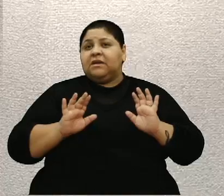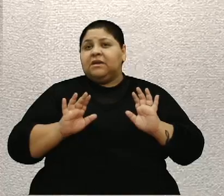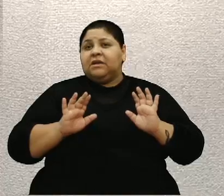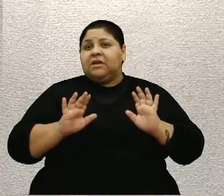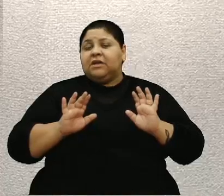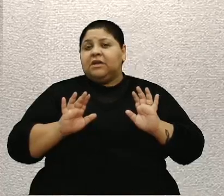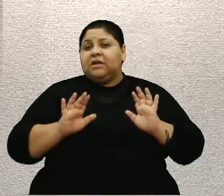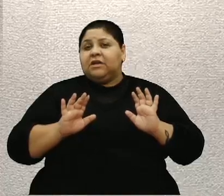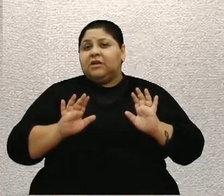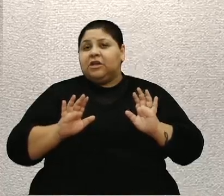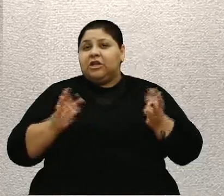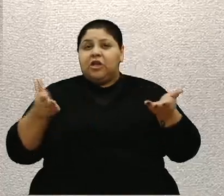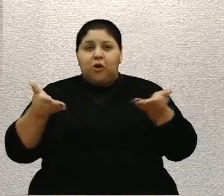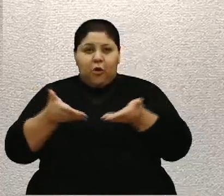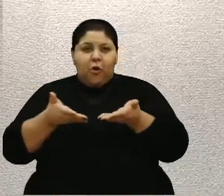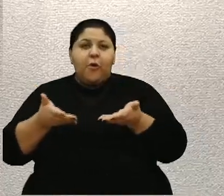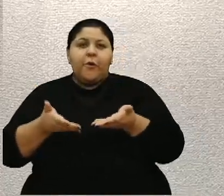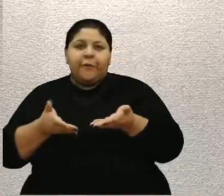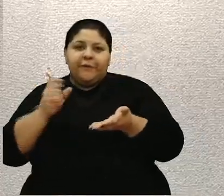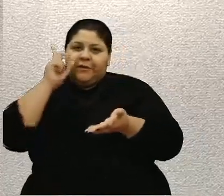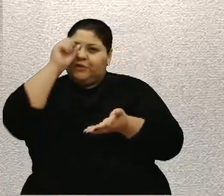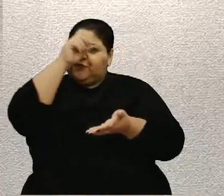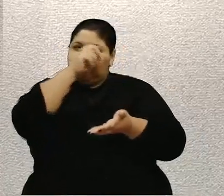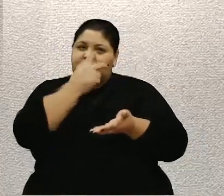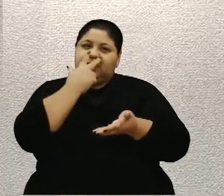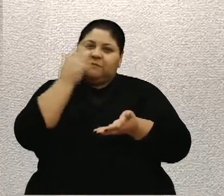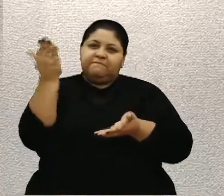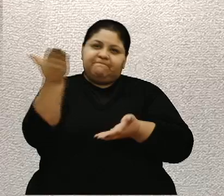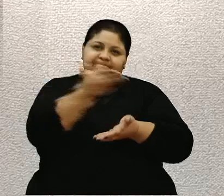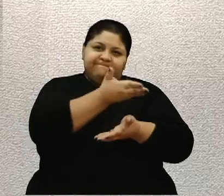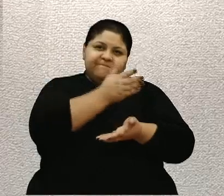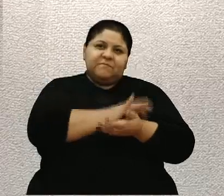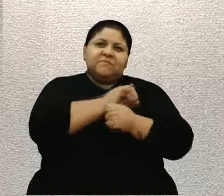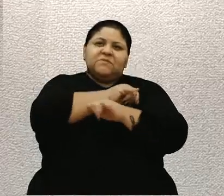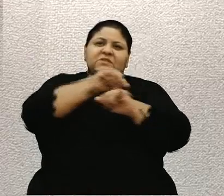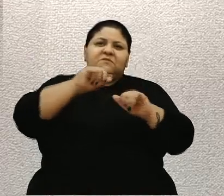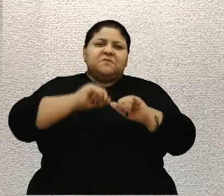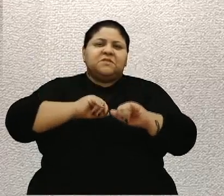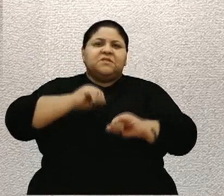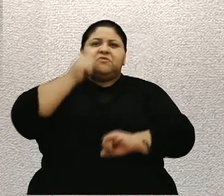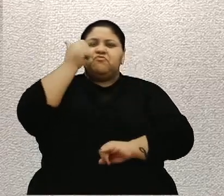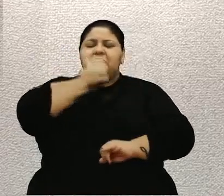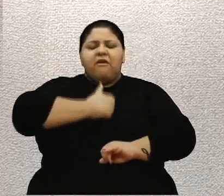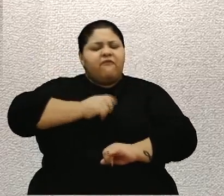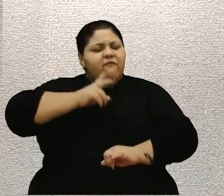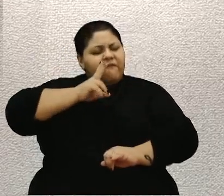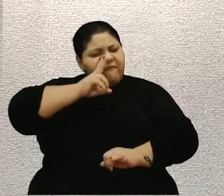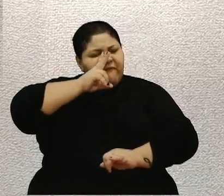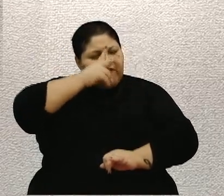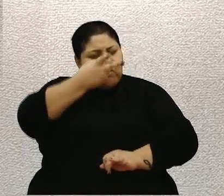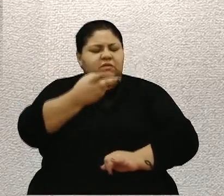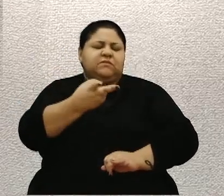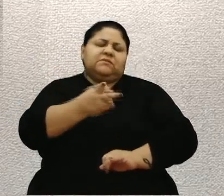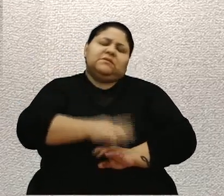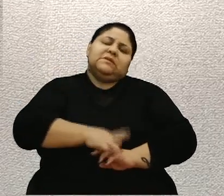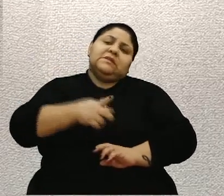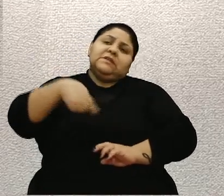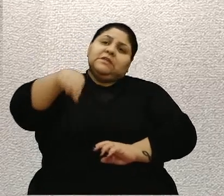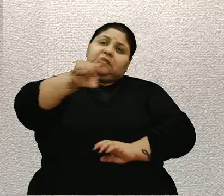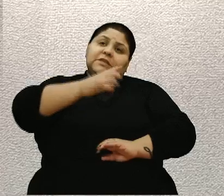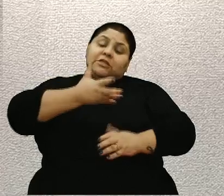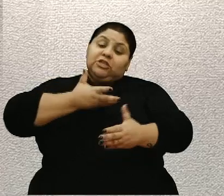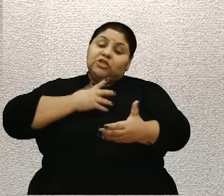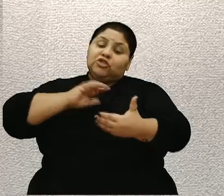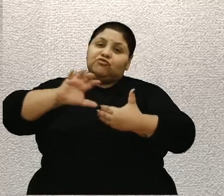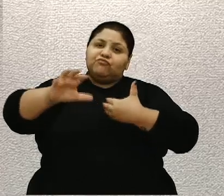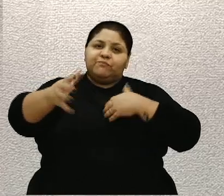essa dificuldade que vocês têm. Então, dizer que vocês são mulheres muito guerreiras. E a gente se coloca no lugar